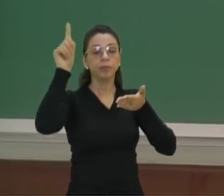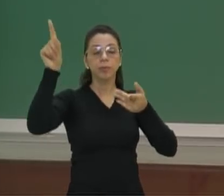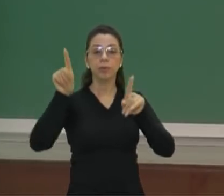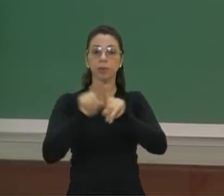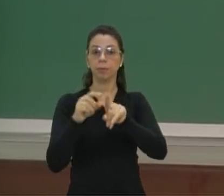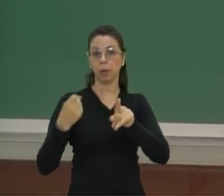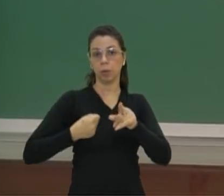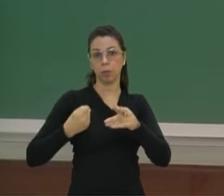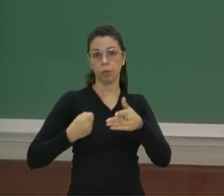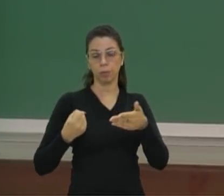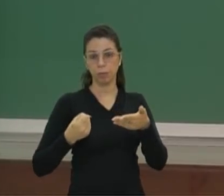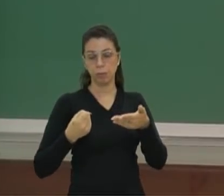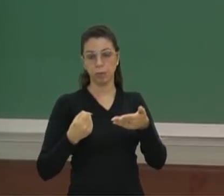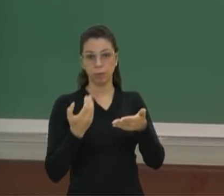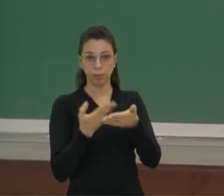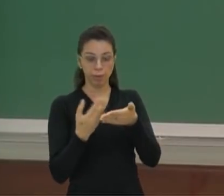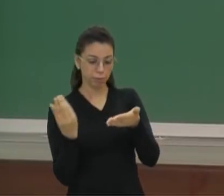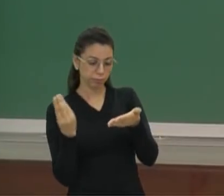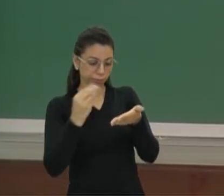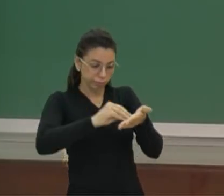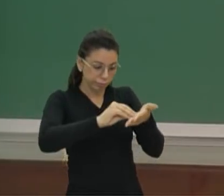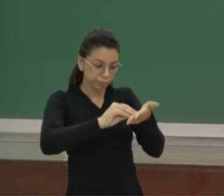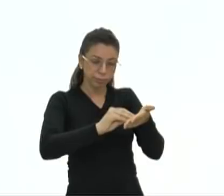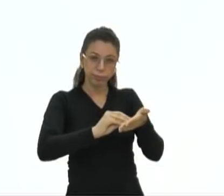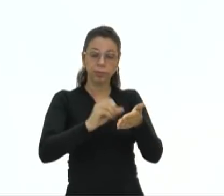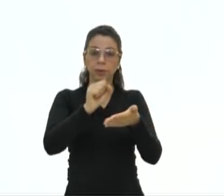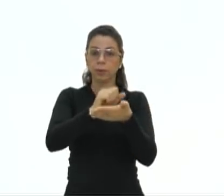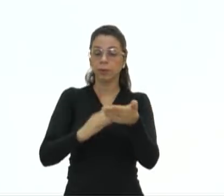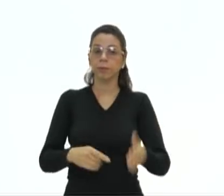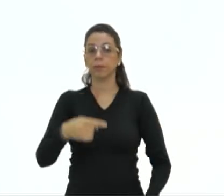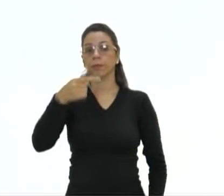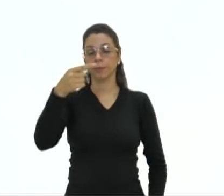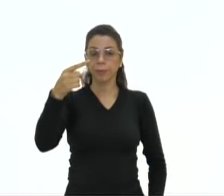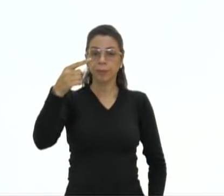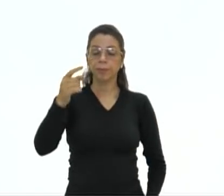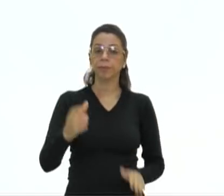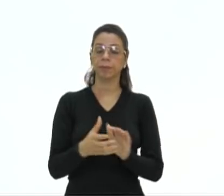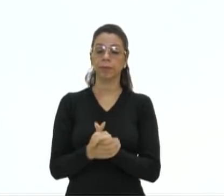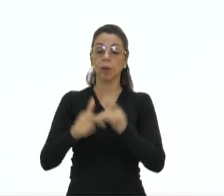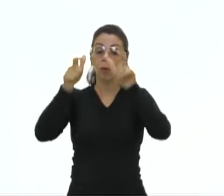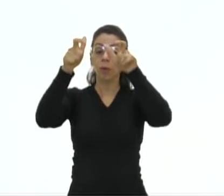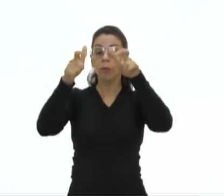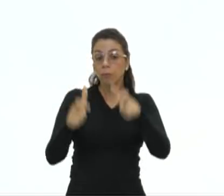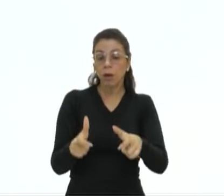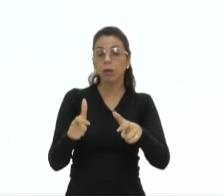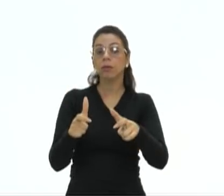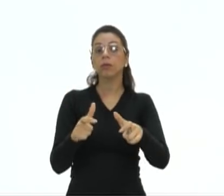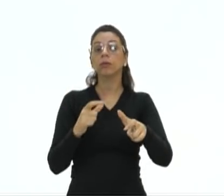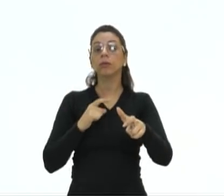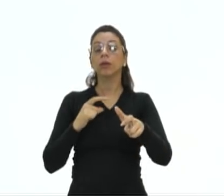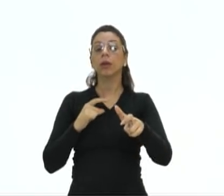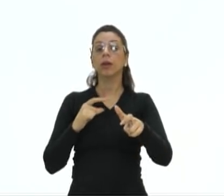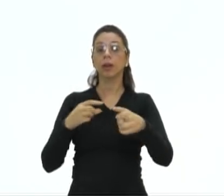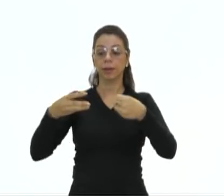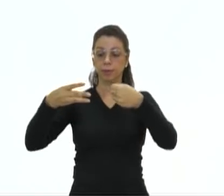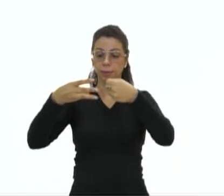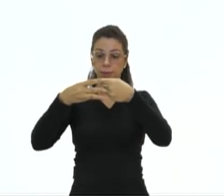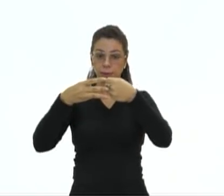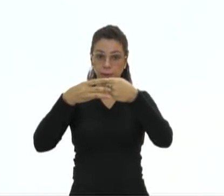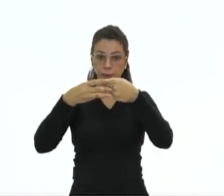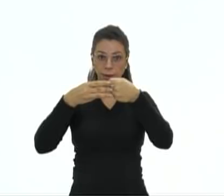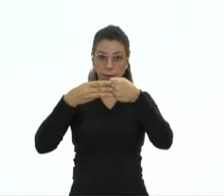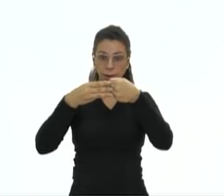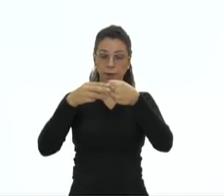número da nossa aula e vamos para a atividade. 1. Em que parte do corpo se localizam os receptores